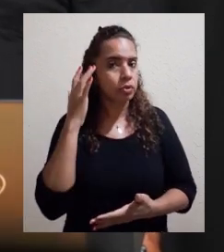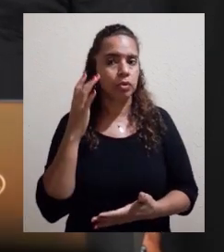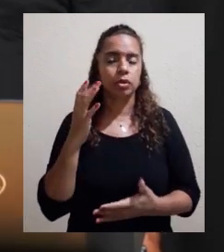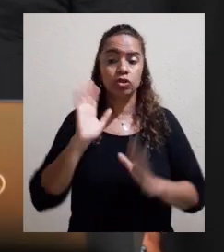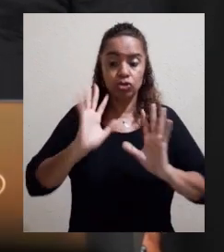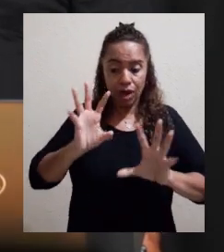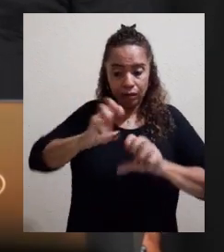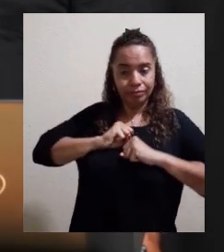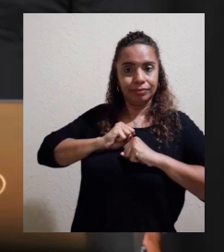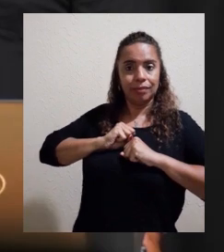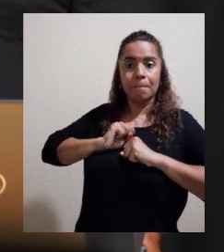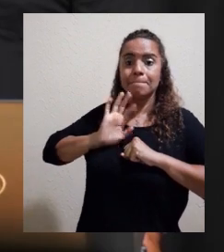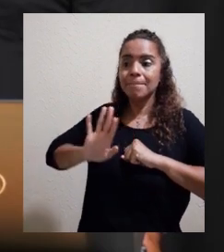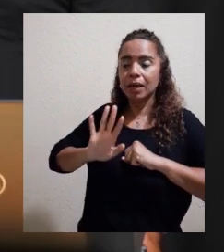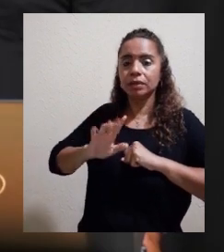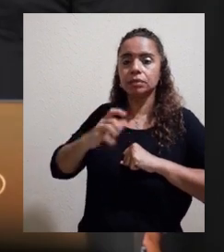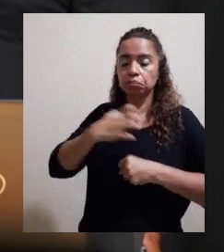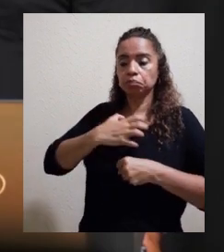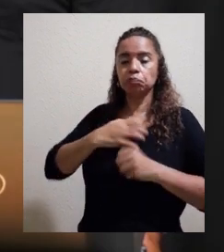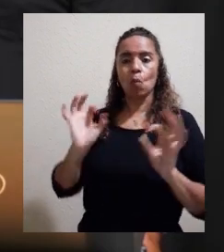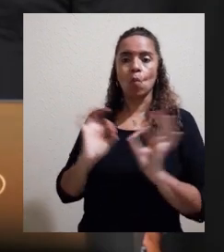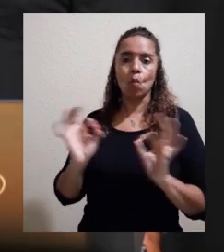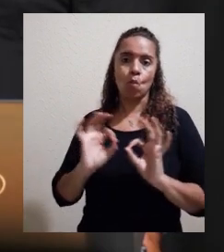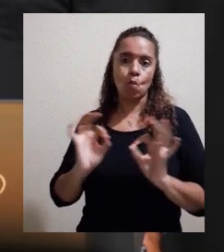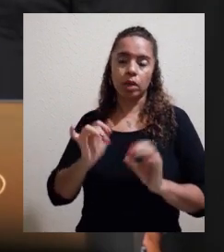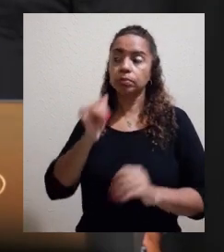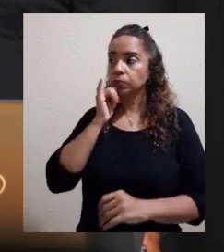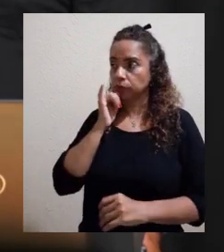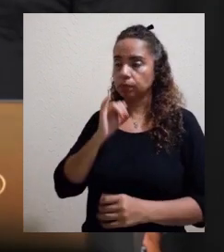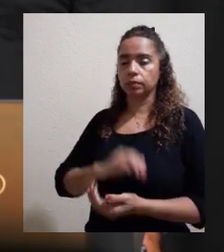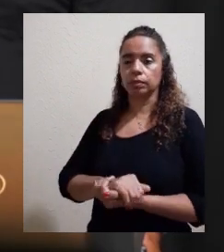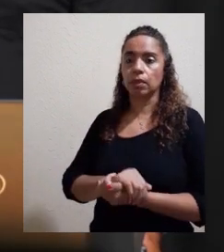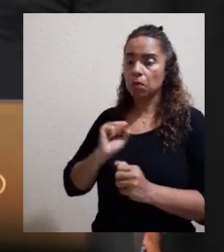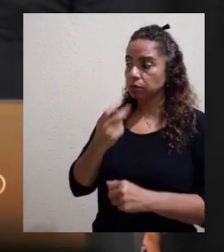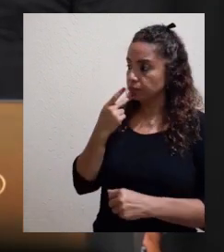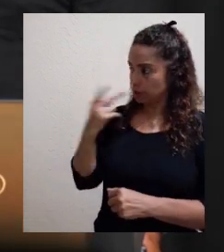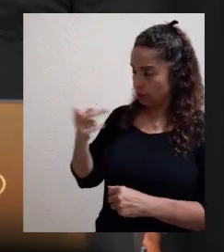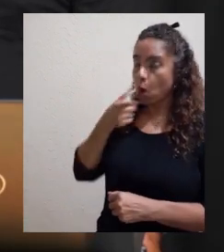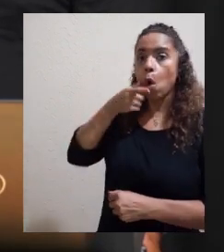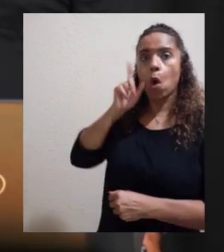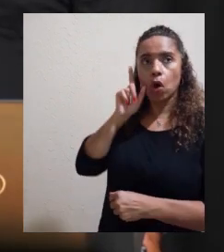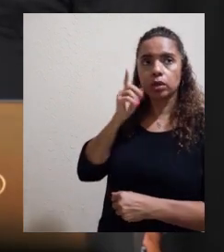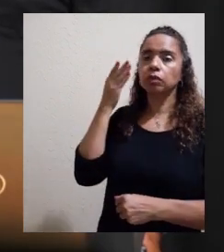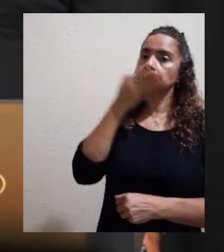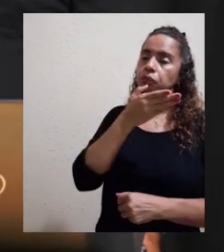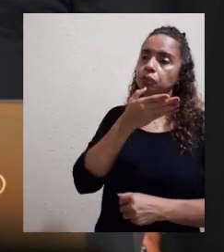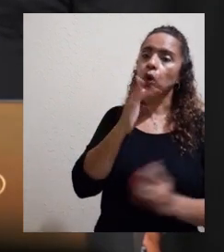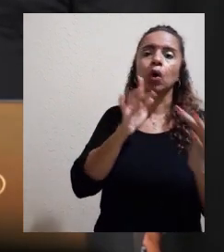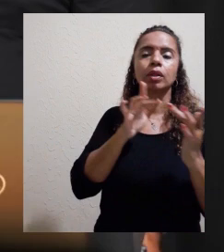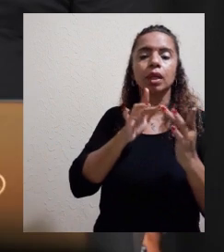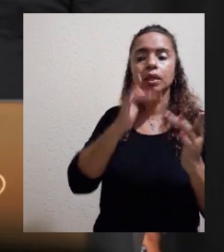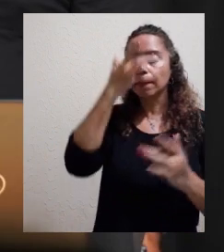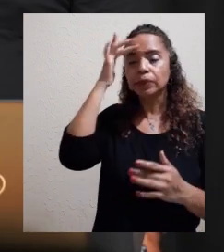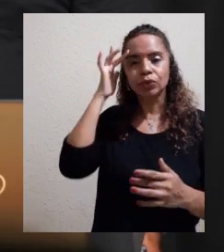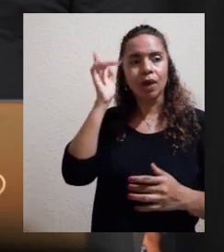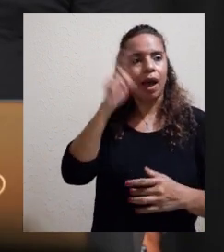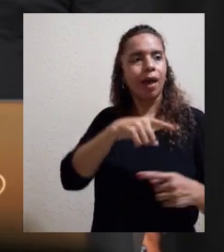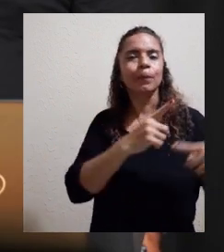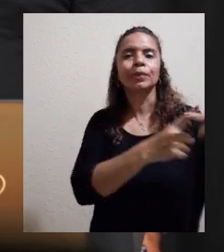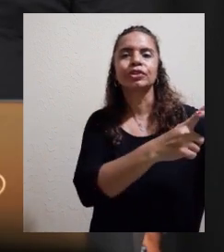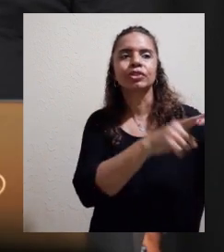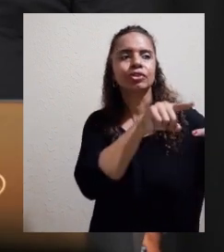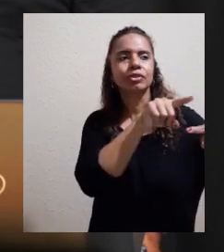né? Então, por exemplo, se você, Bruno, me disser assim, eu tive ontem com uma pessoa que deu positivo, né? Posso